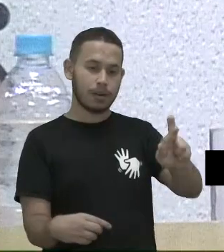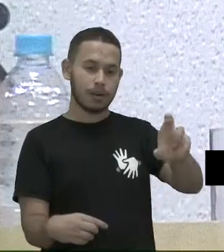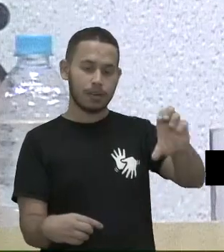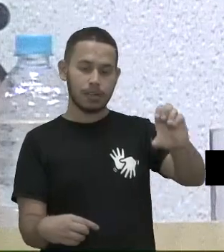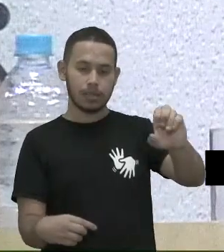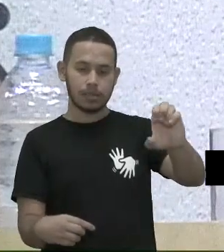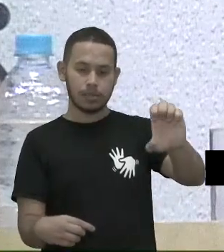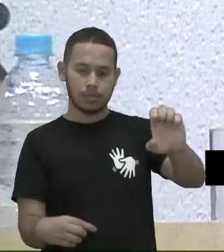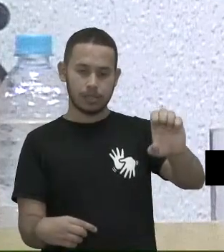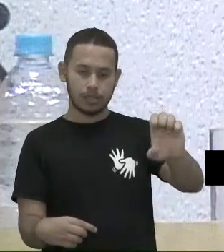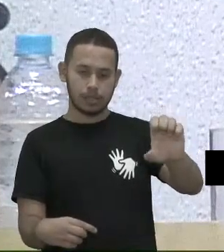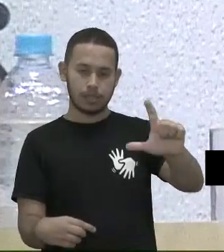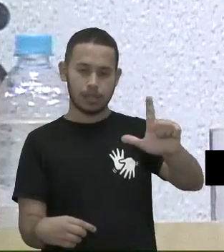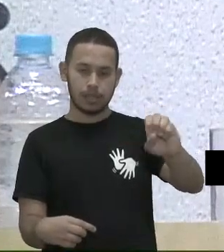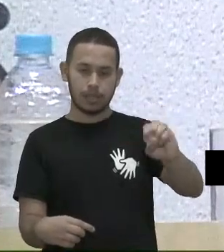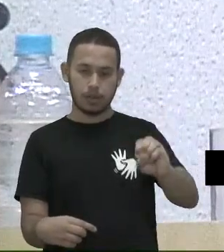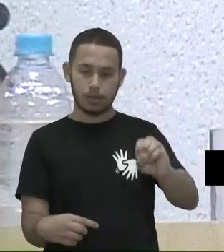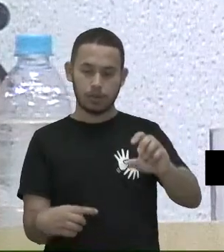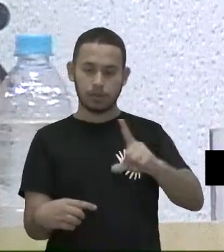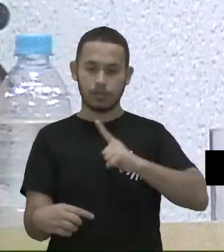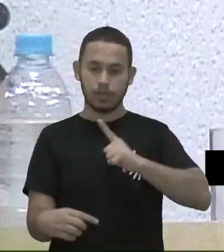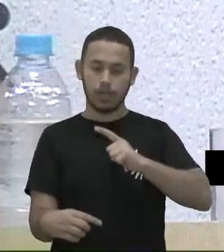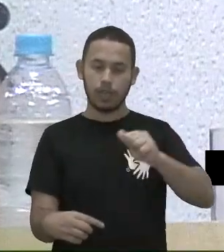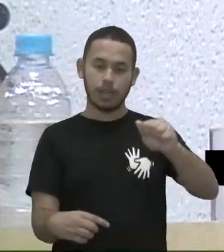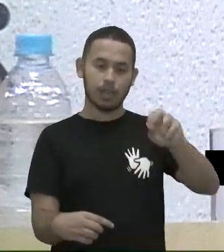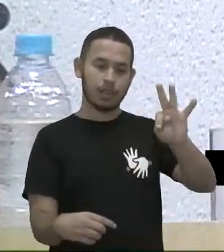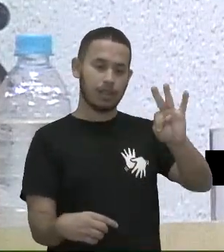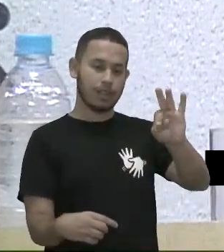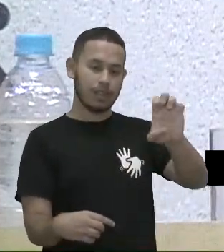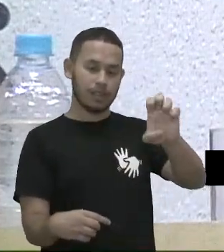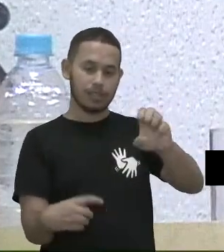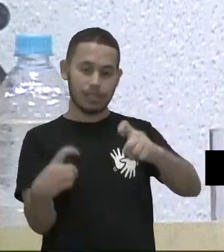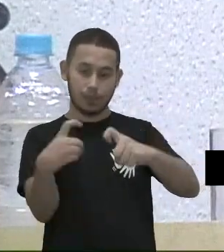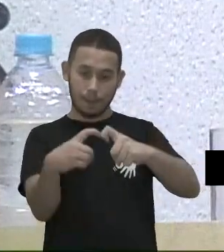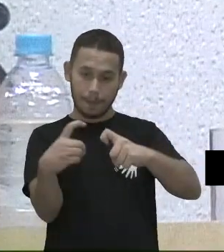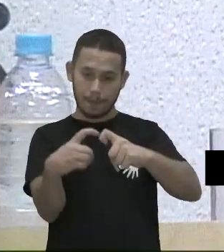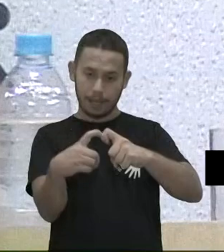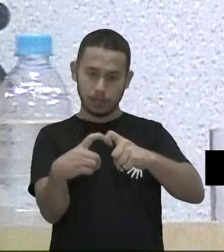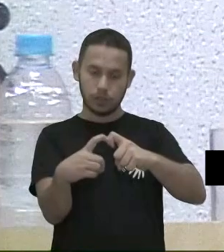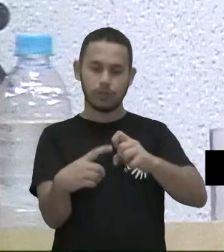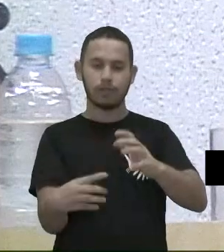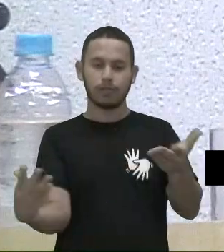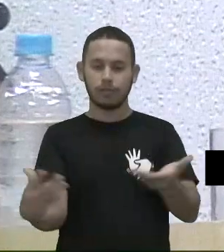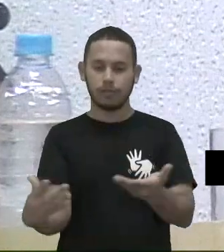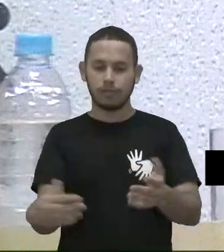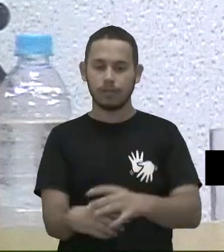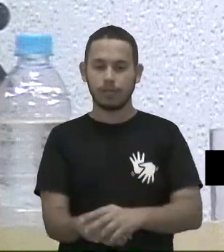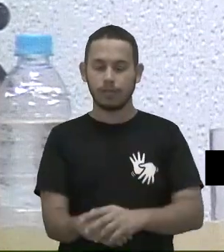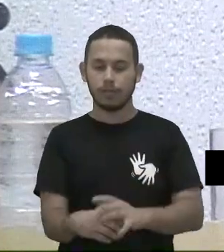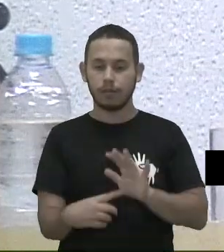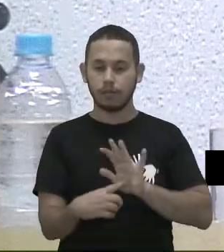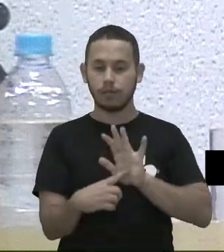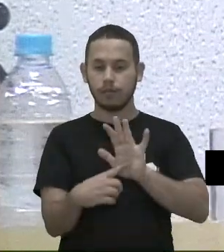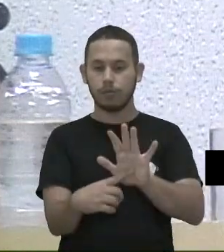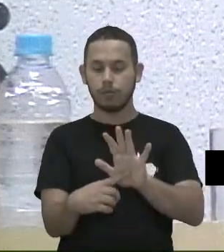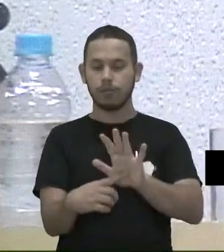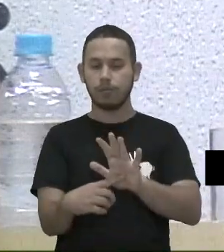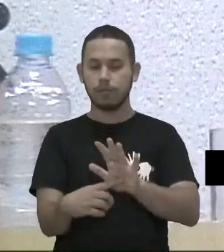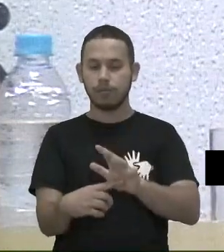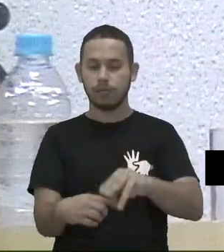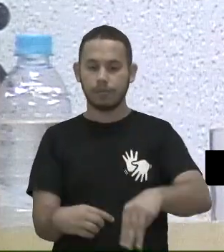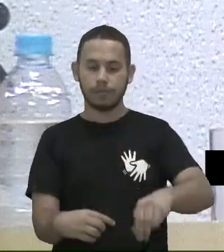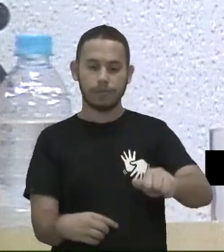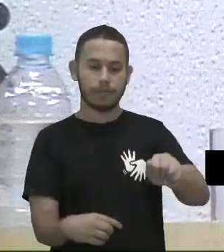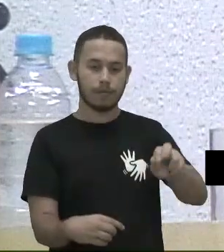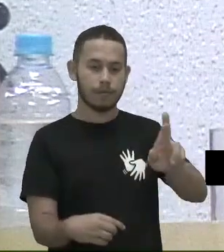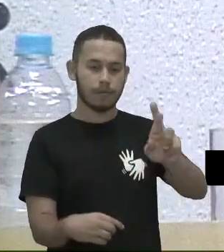pedido e anexou um atestado médico. Um atestado médico que onde o Dr. Mário Celso Peloja